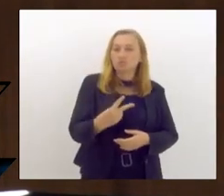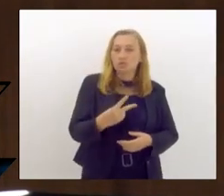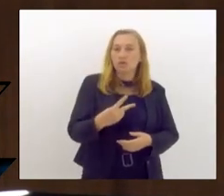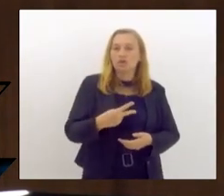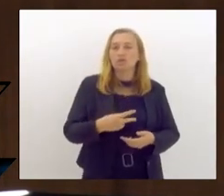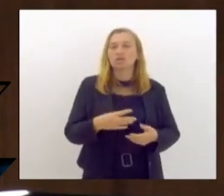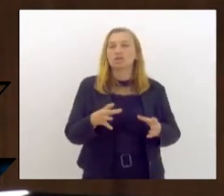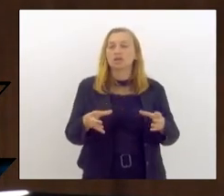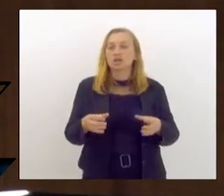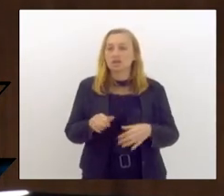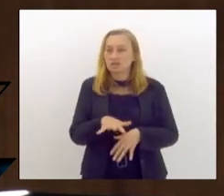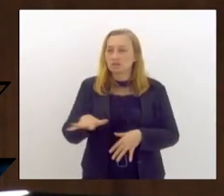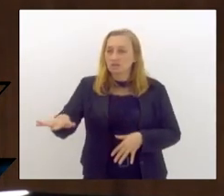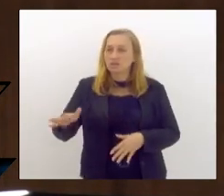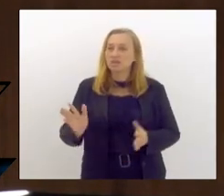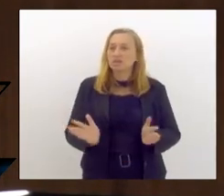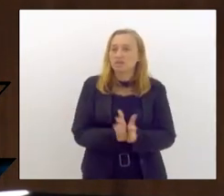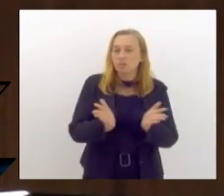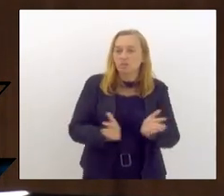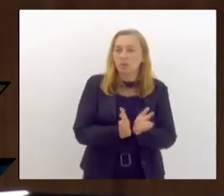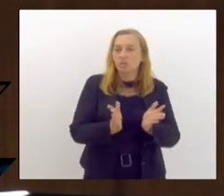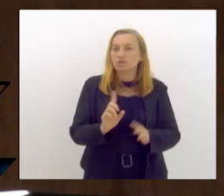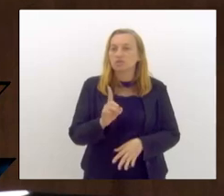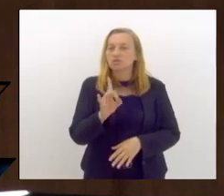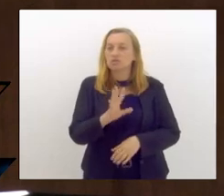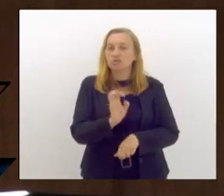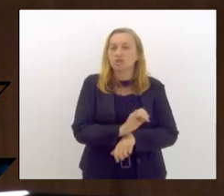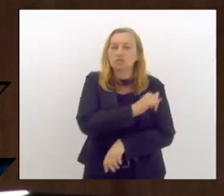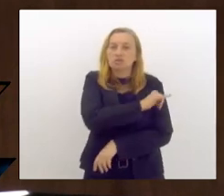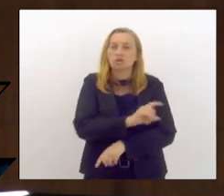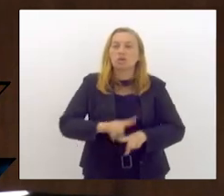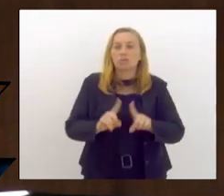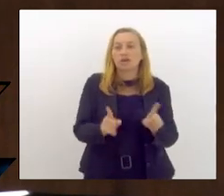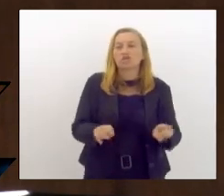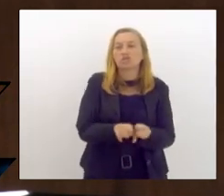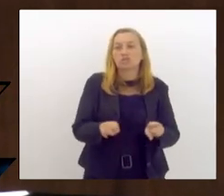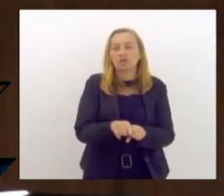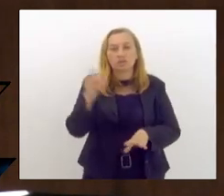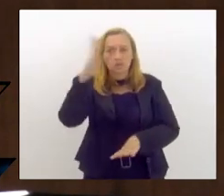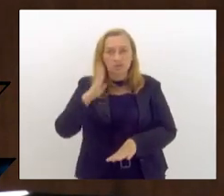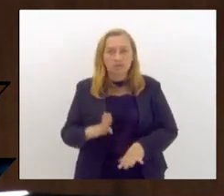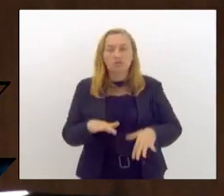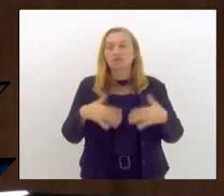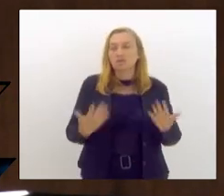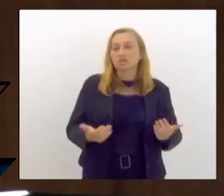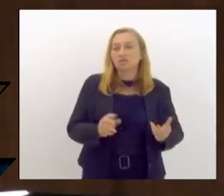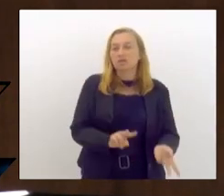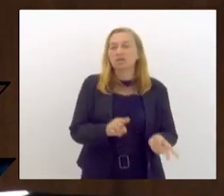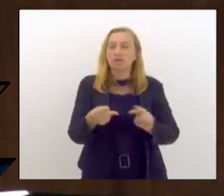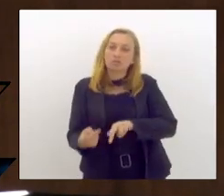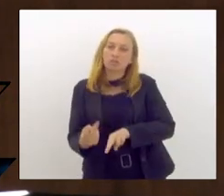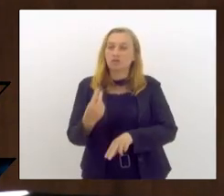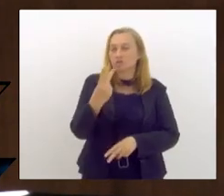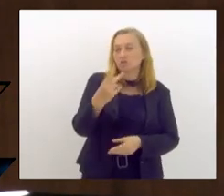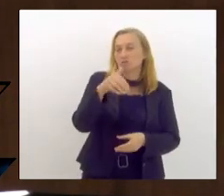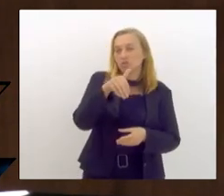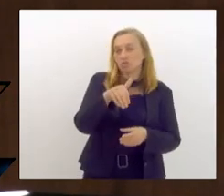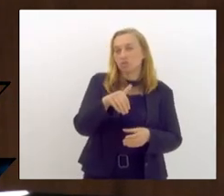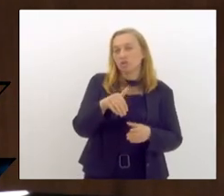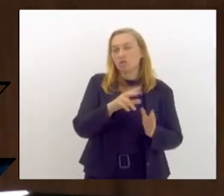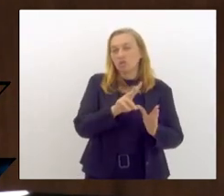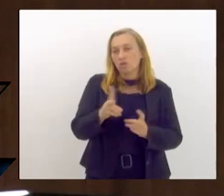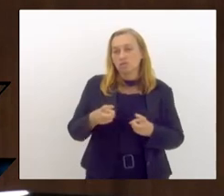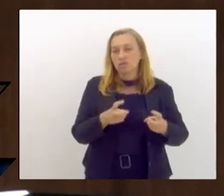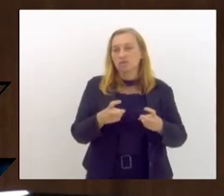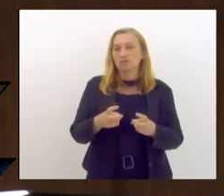às comunidades mais pobres, não só do Estado do Rio, mas como do Brasil. Então, encaminho aqui com essas duas observações o